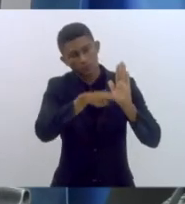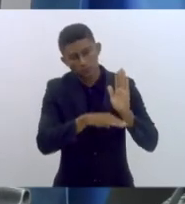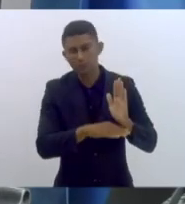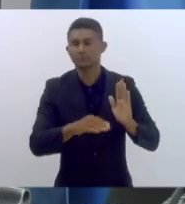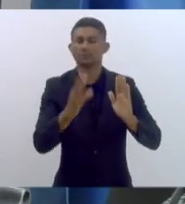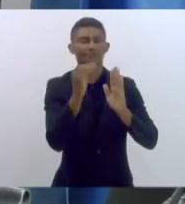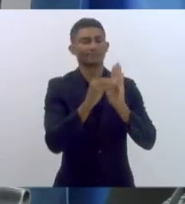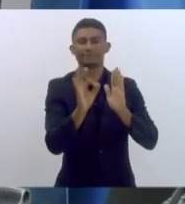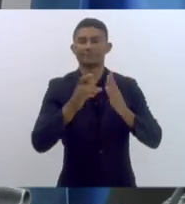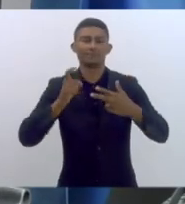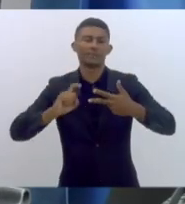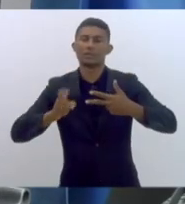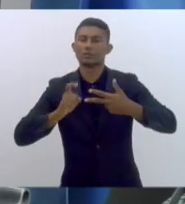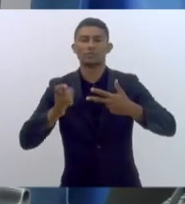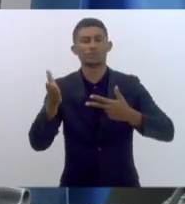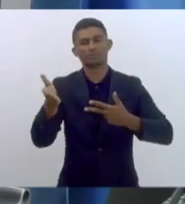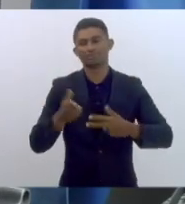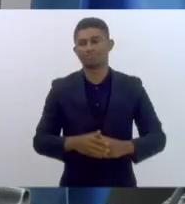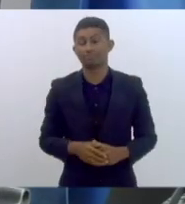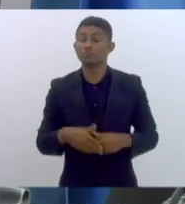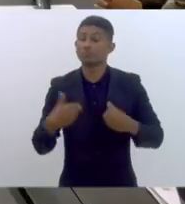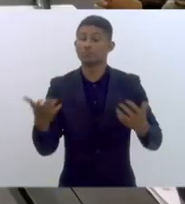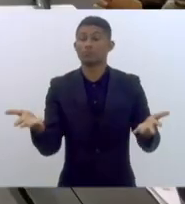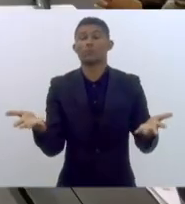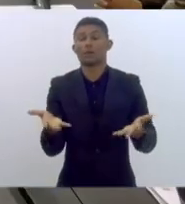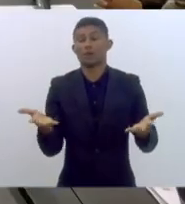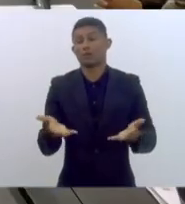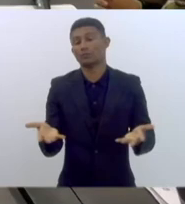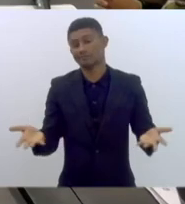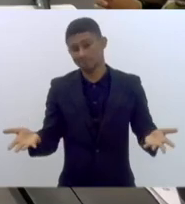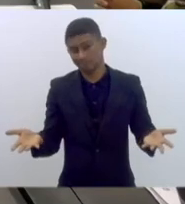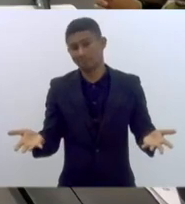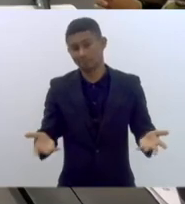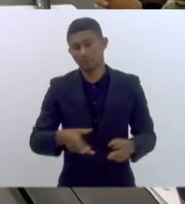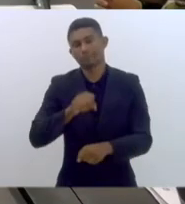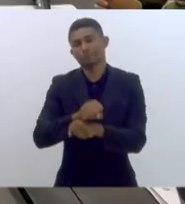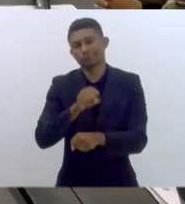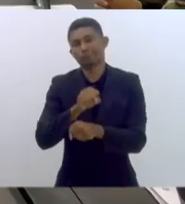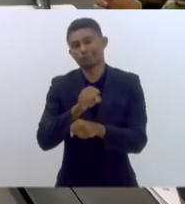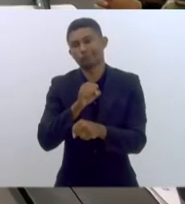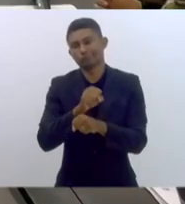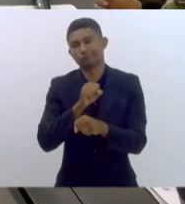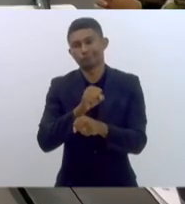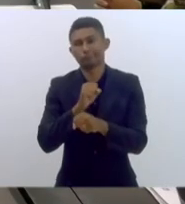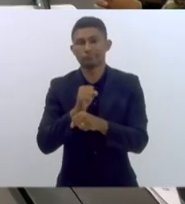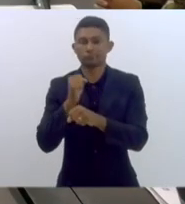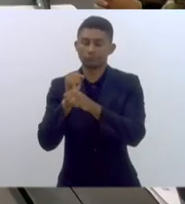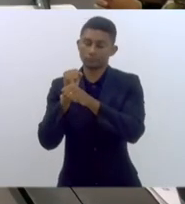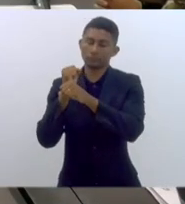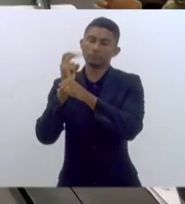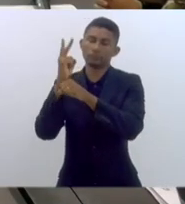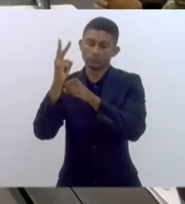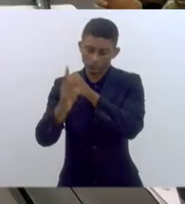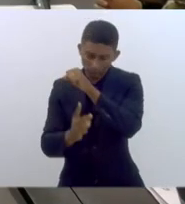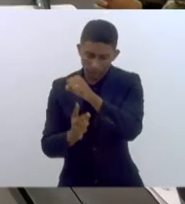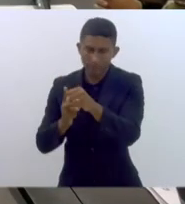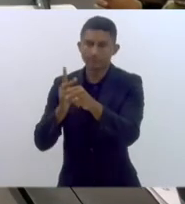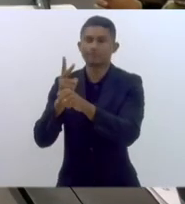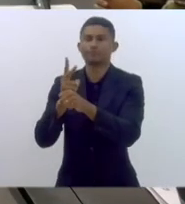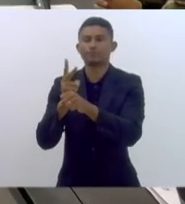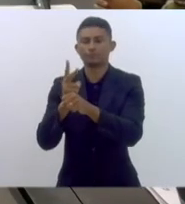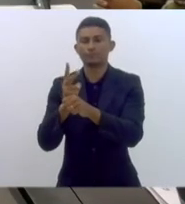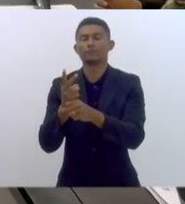diversas áreas. E agora teria que ficar aguardando 2 anos para que